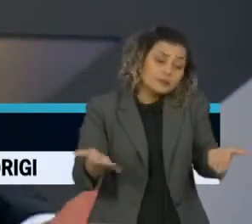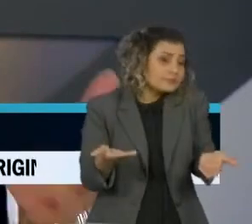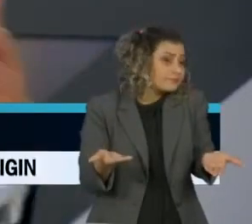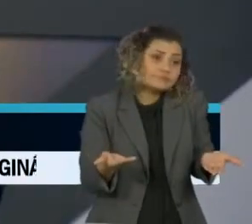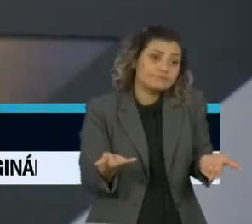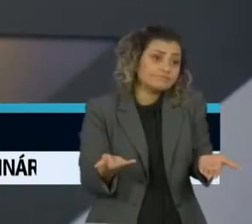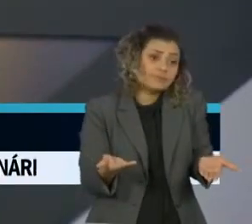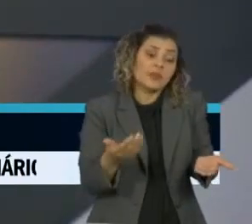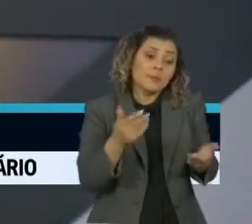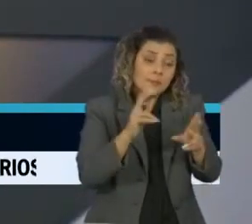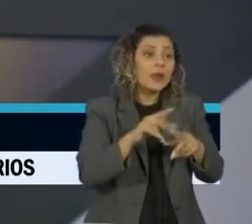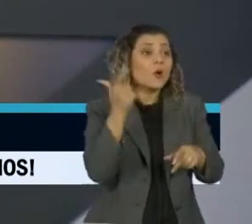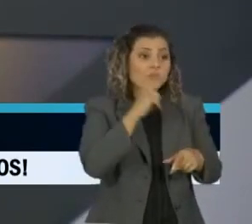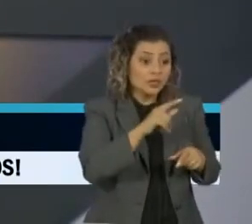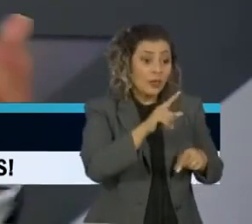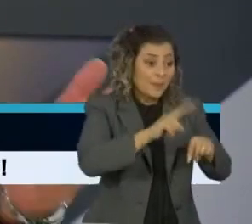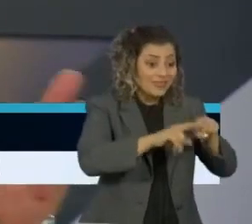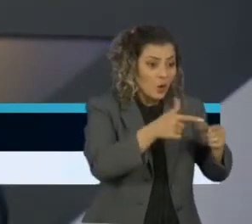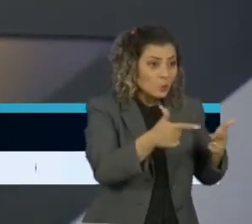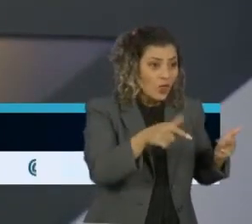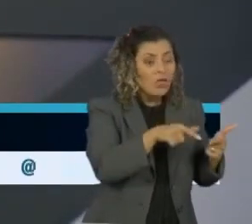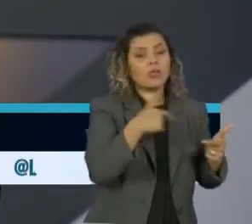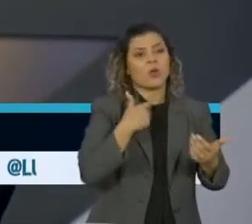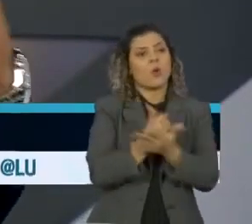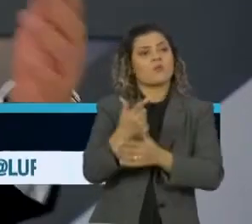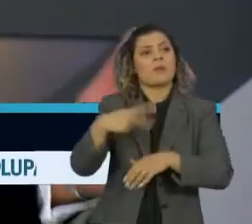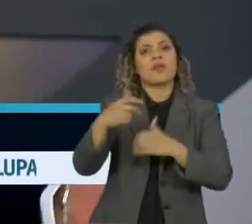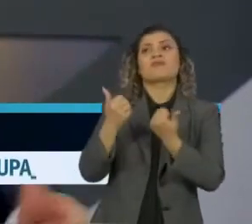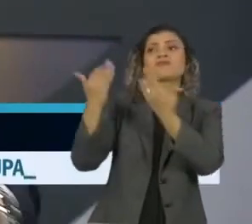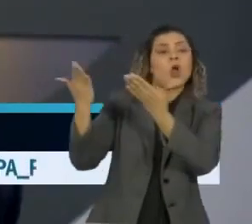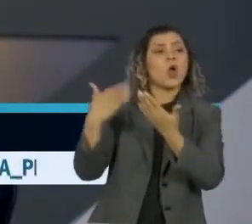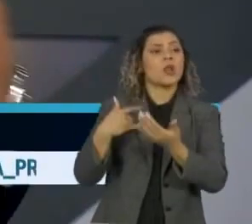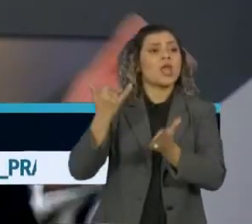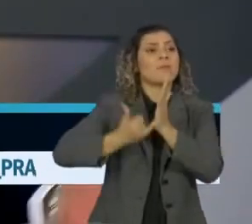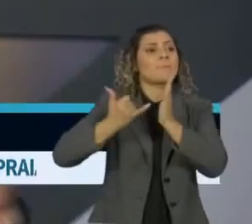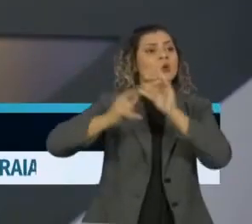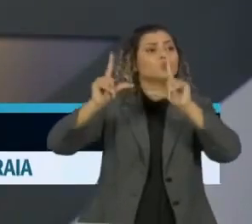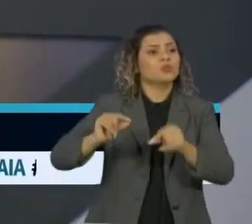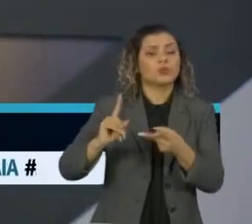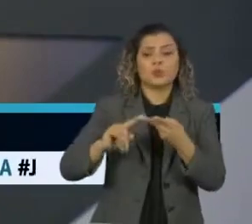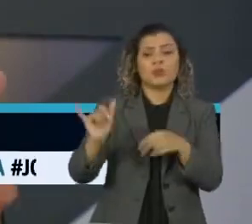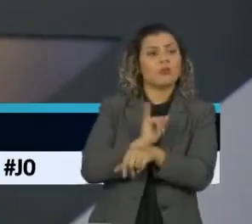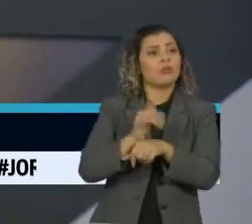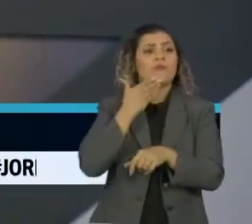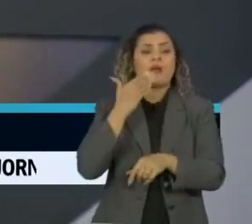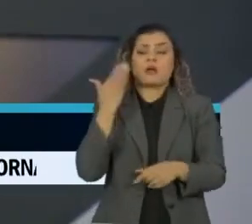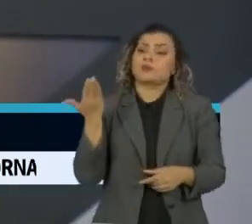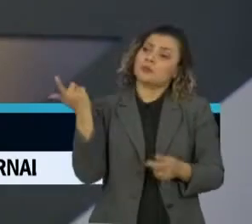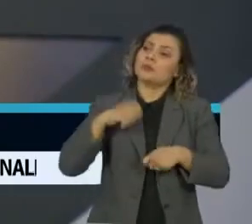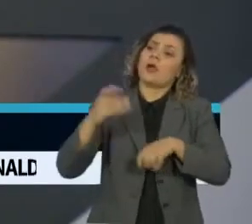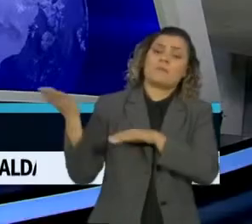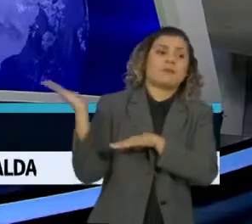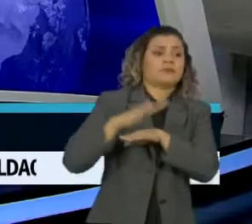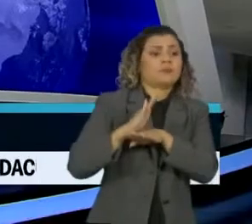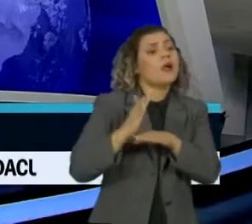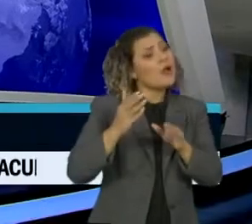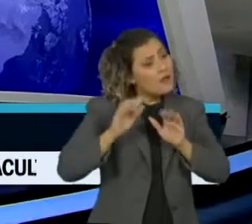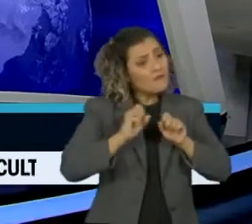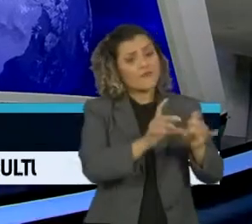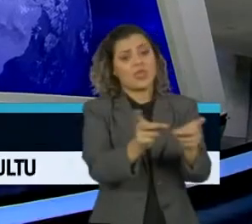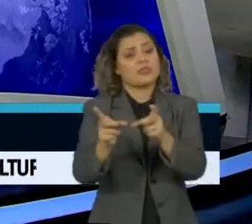facilitar com que os produtos que eu não tenho aqui eu possa importar com menos impostos, mais facilidade, para eventualmente